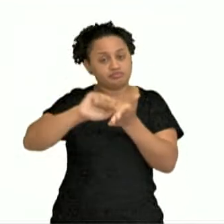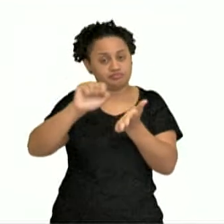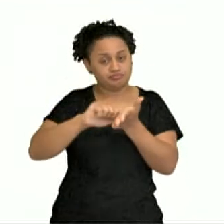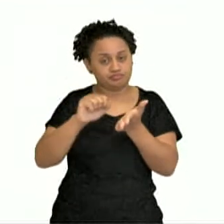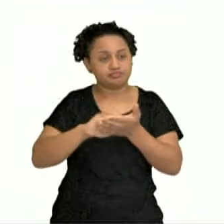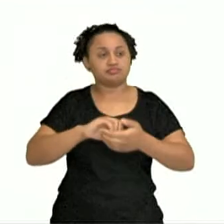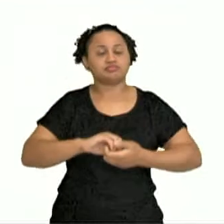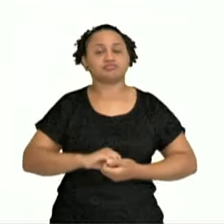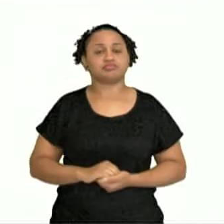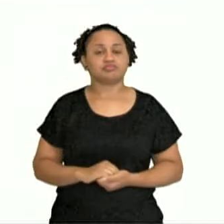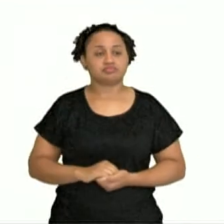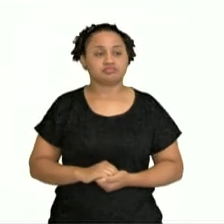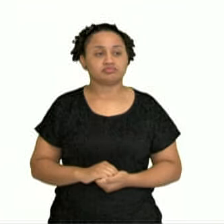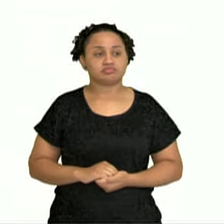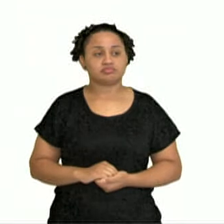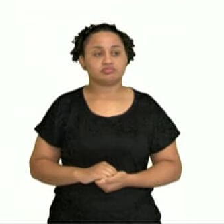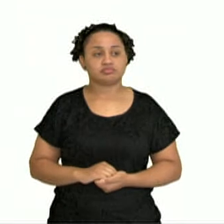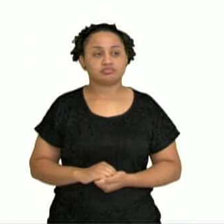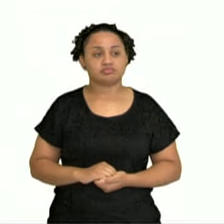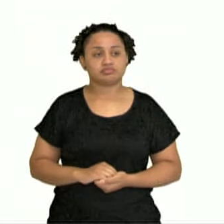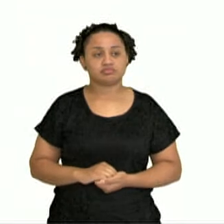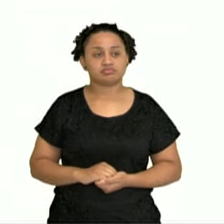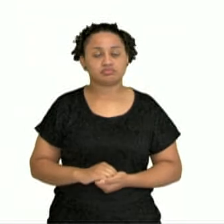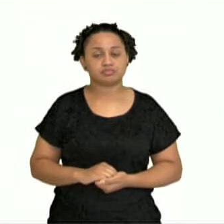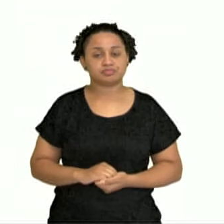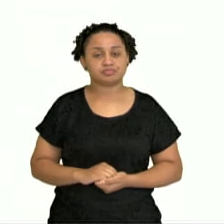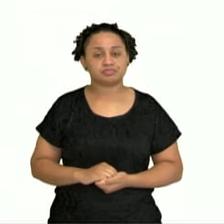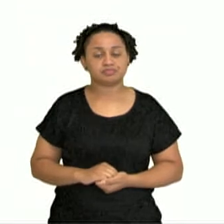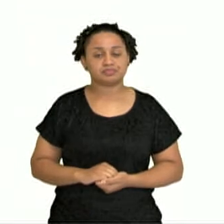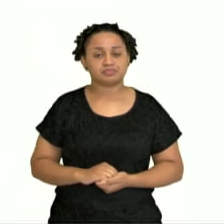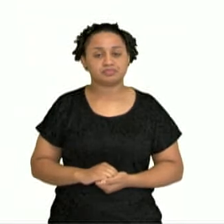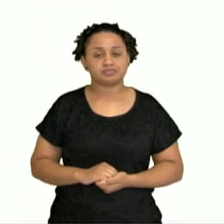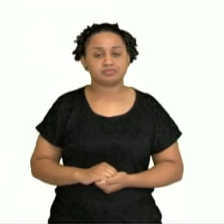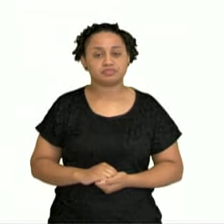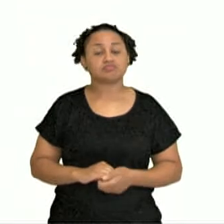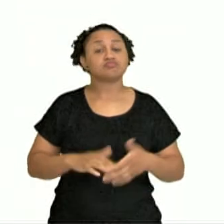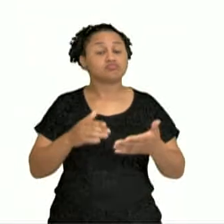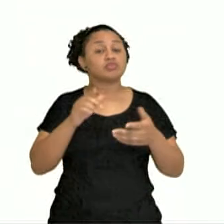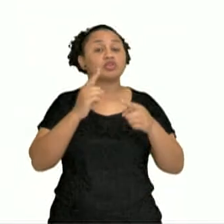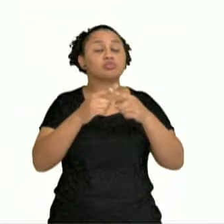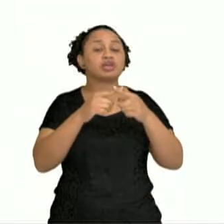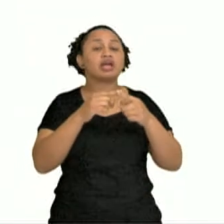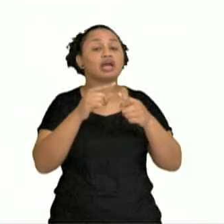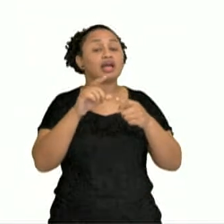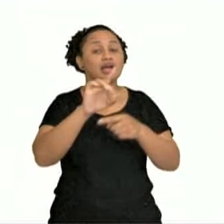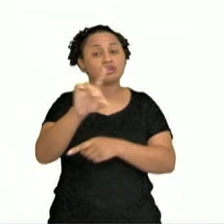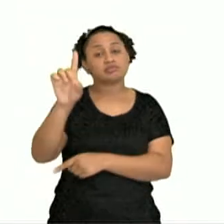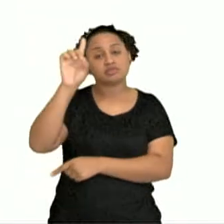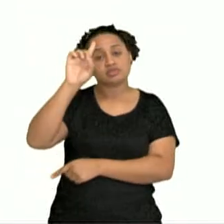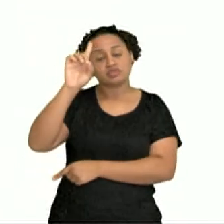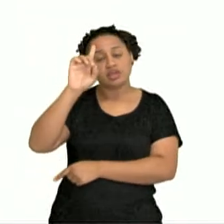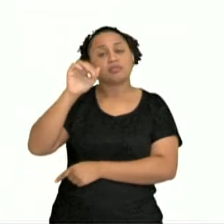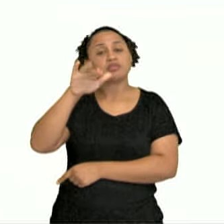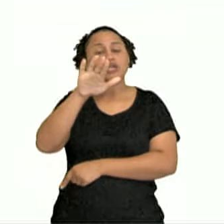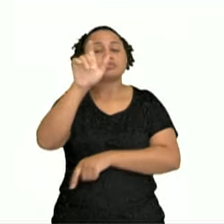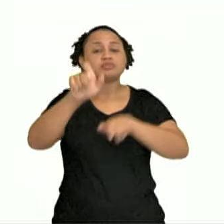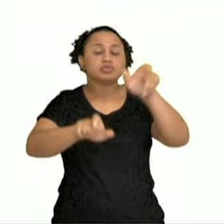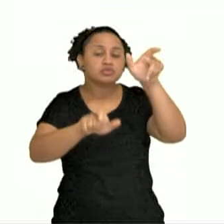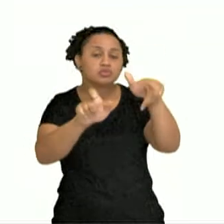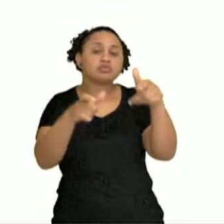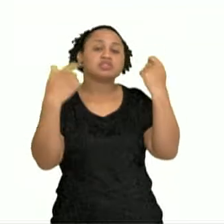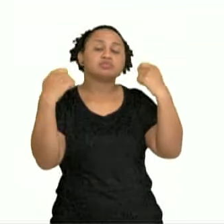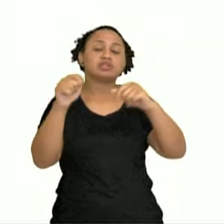Sim, porque diz que cada dia mais pessoas despertam da necessidade de uma